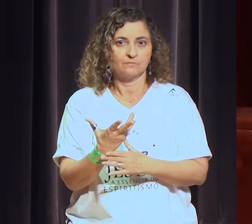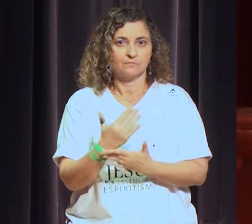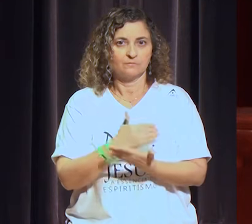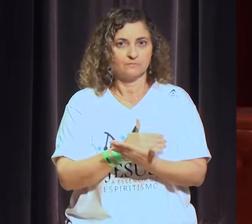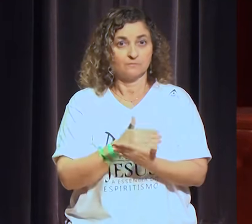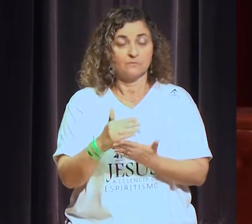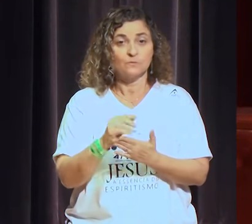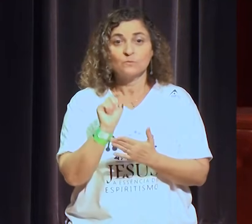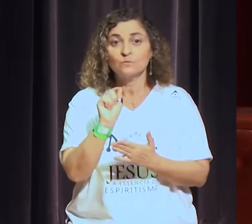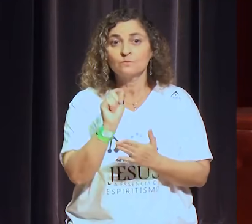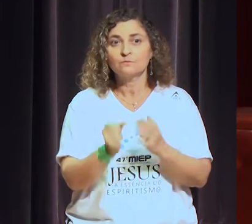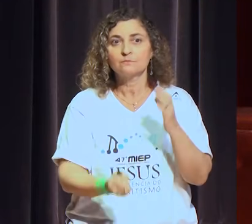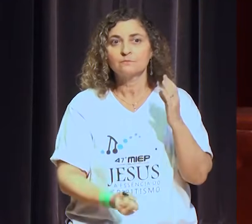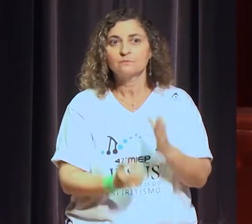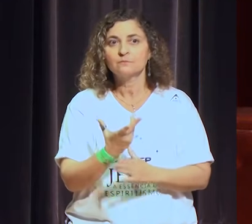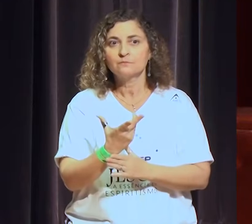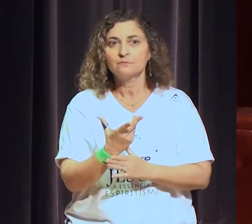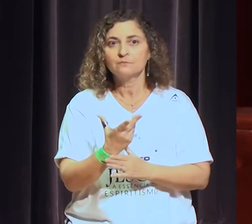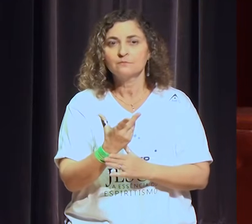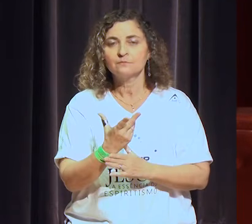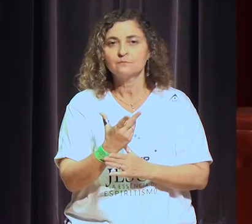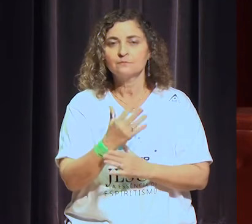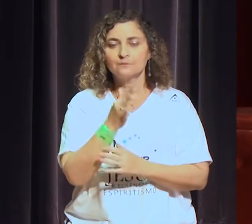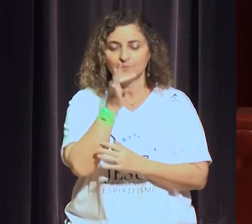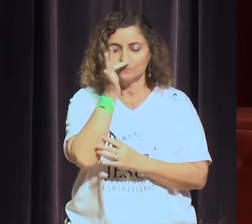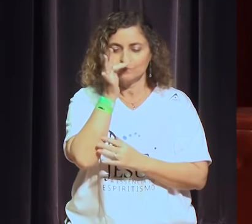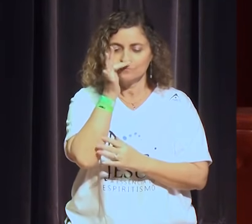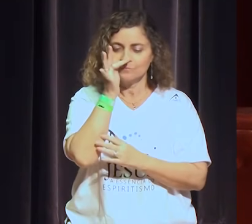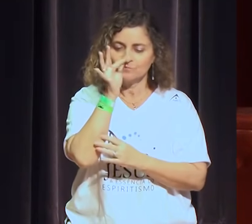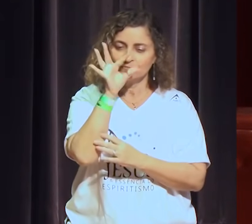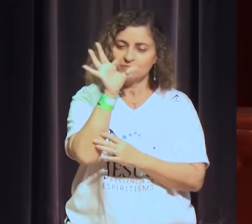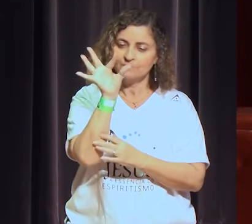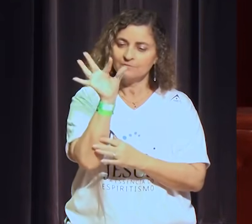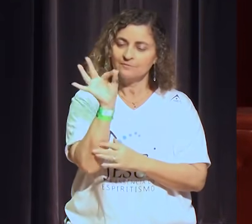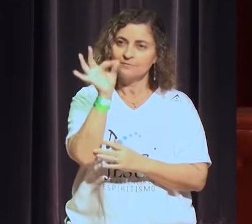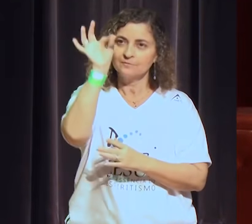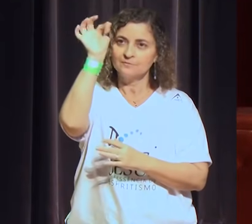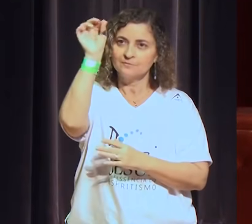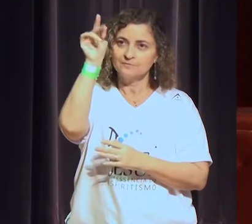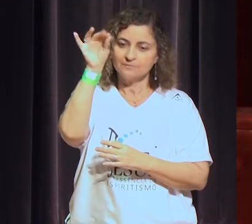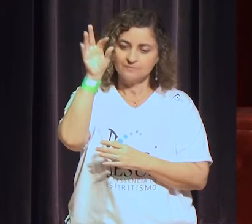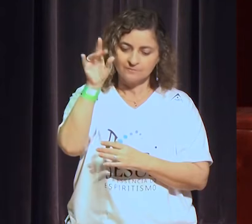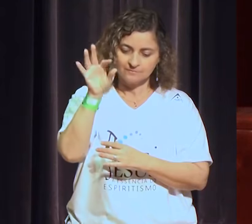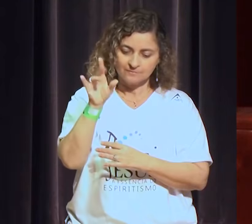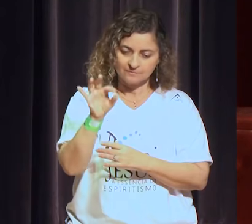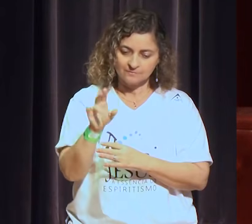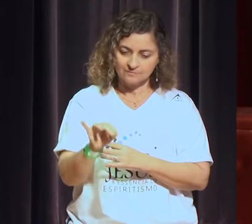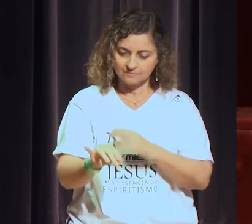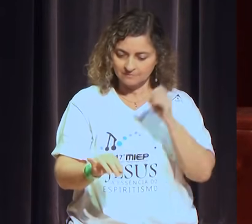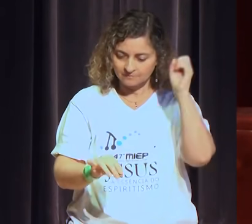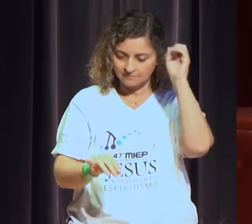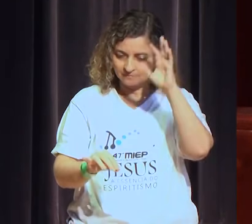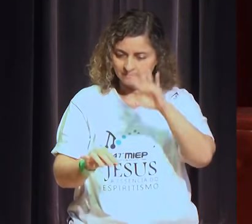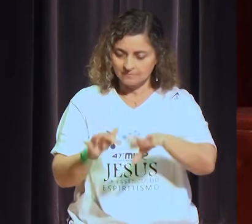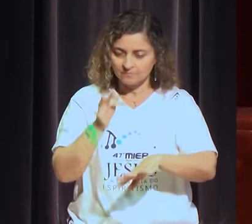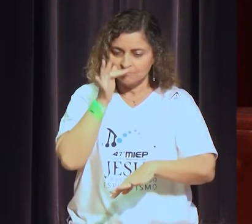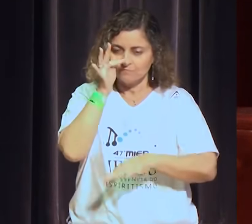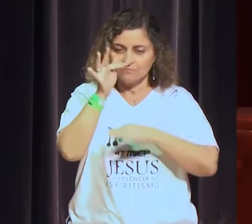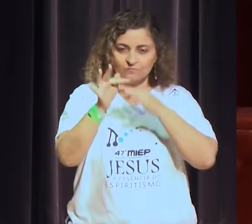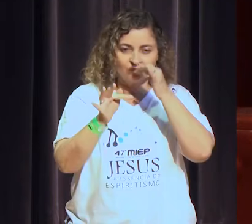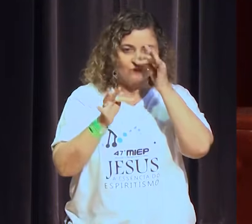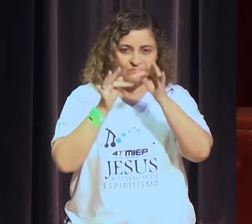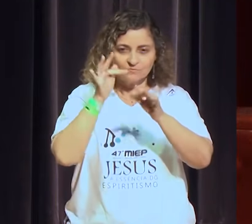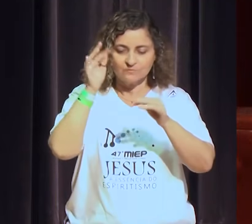Um fenômeno natural que acontece nas preces. Começou a cair pétalas de rosa perfumadas. Coisa simples, né? Nós